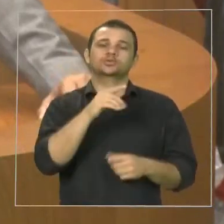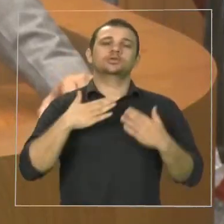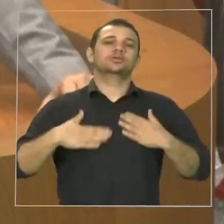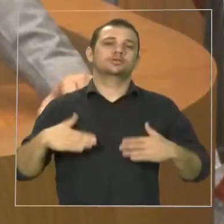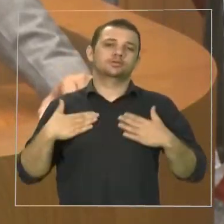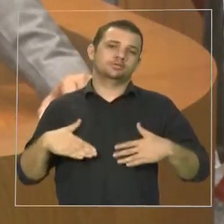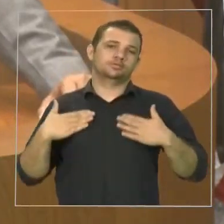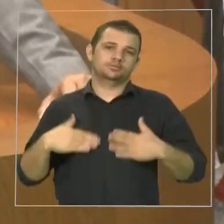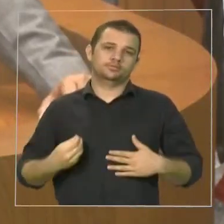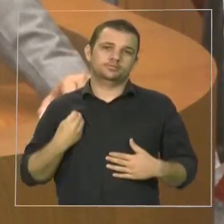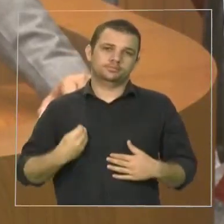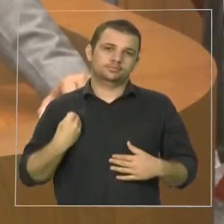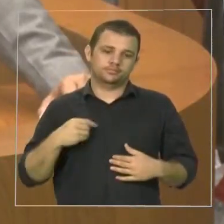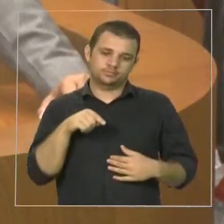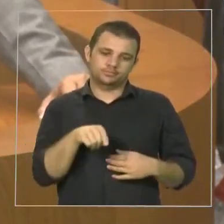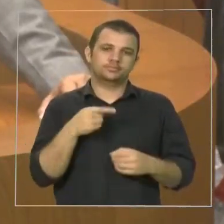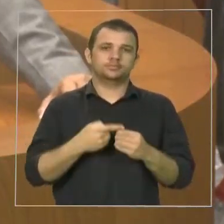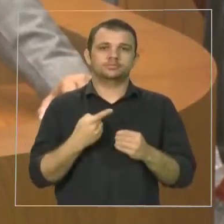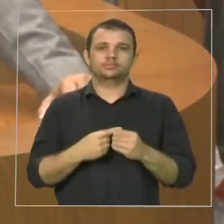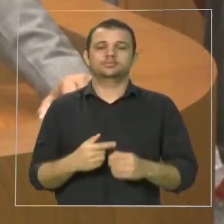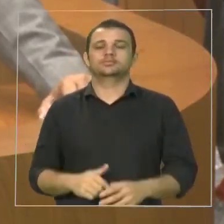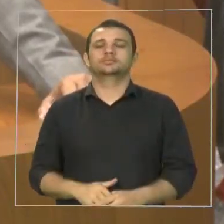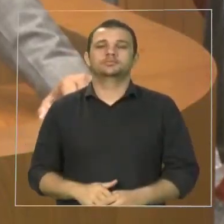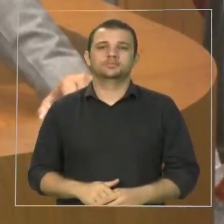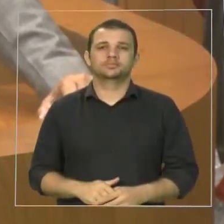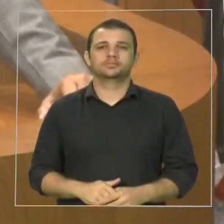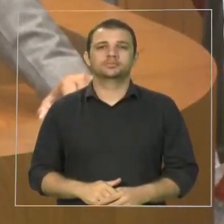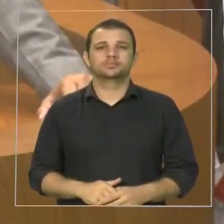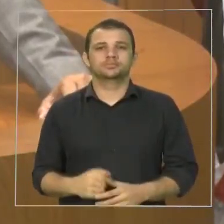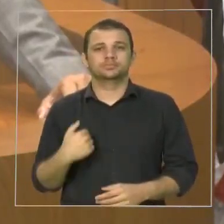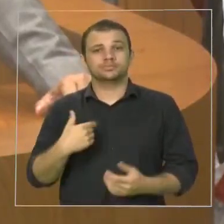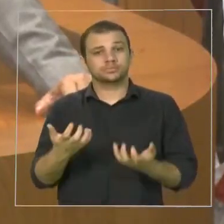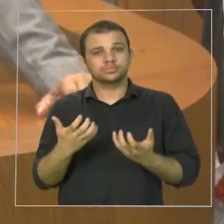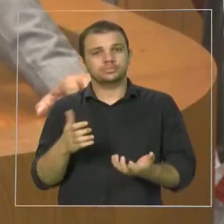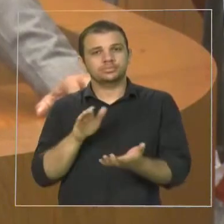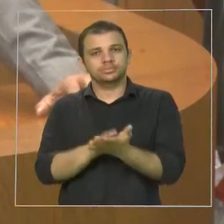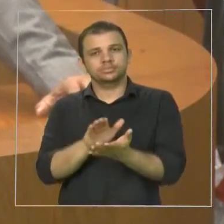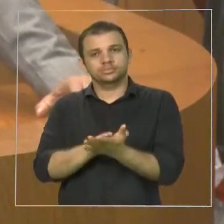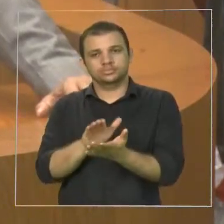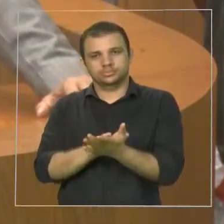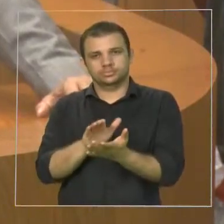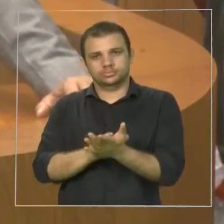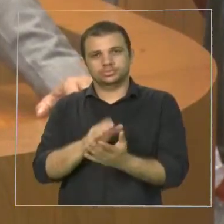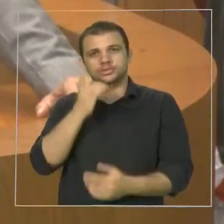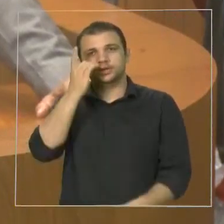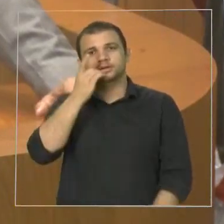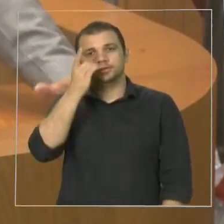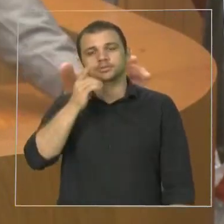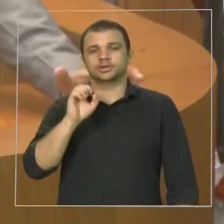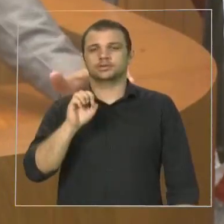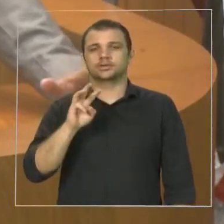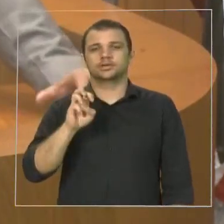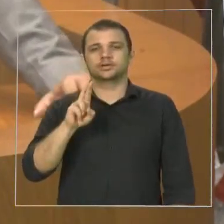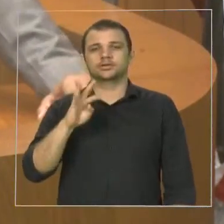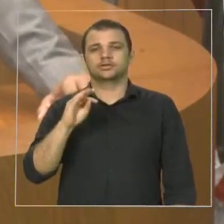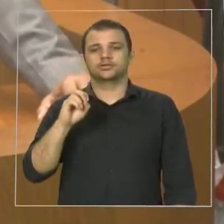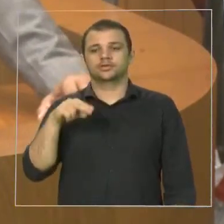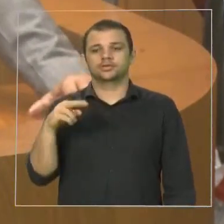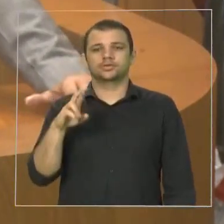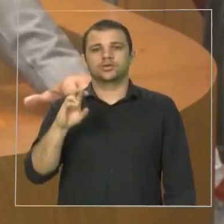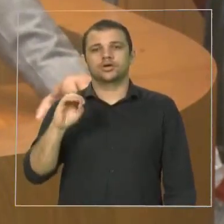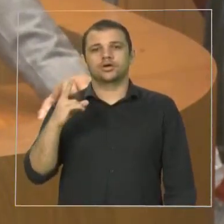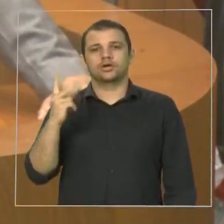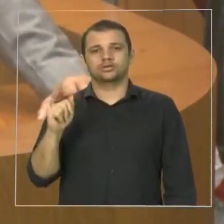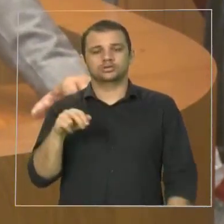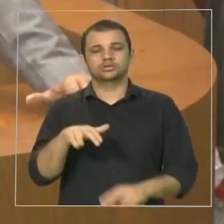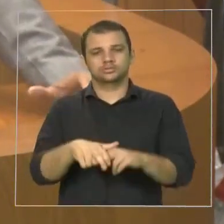agradável a vida em São Benedito do Rio Preto. Quero parabenizar o deputado Everton Rocha pela